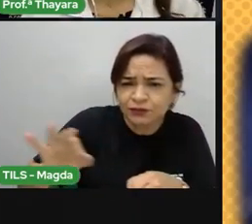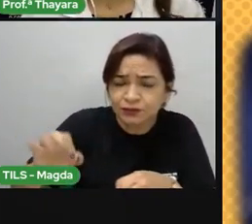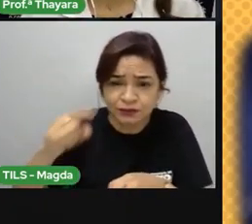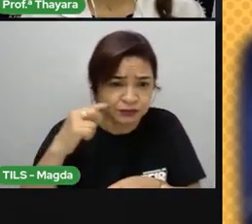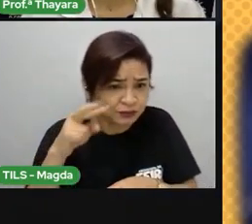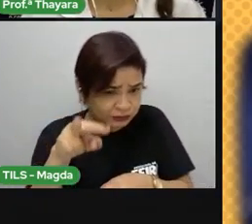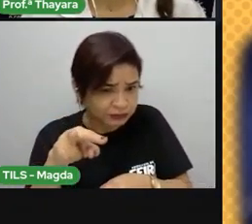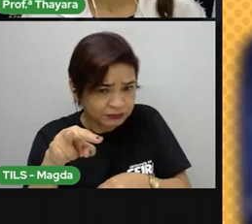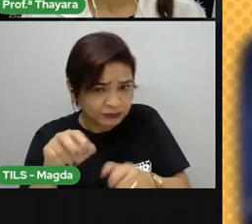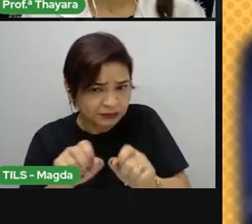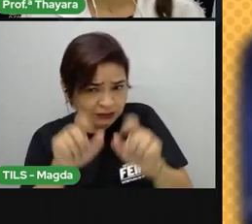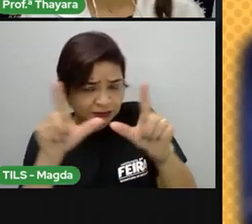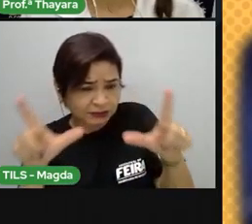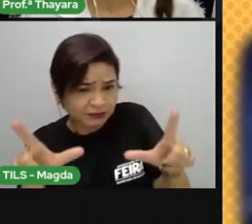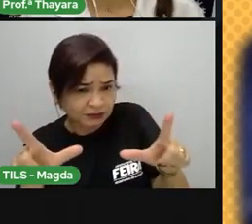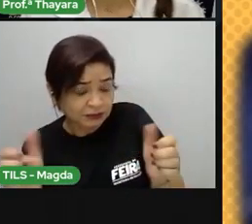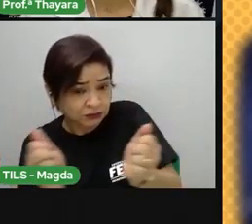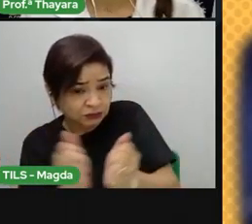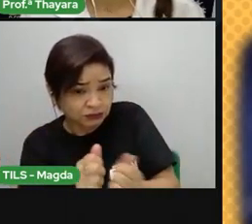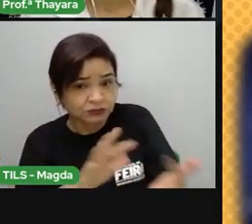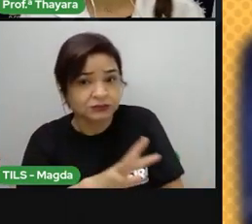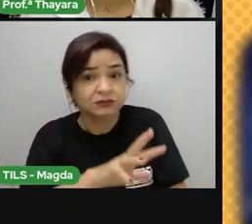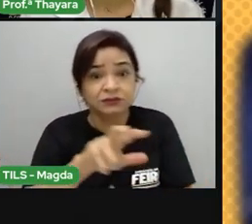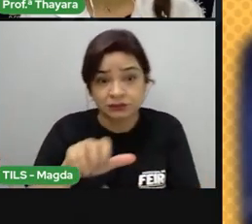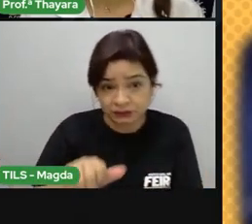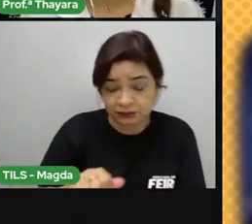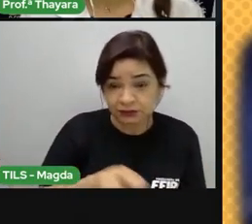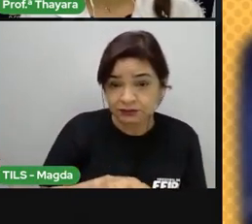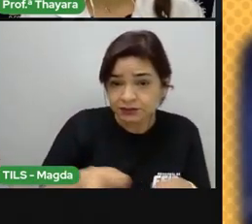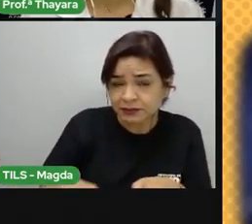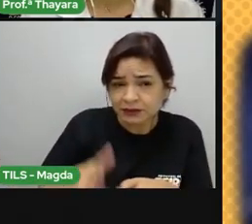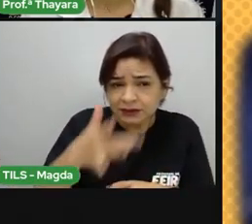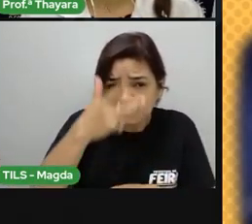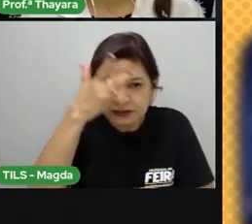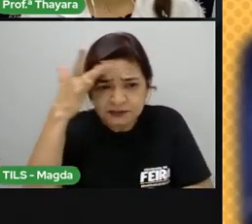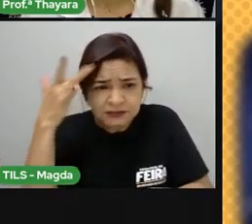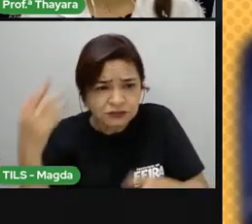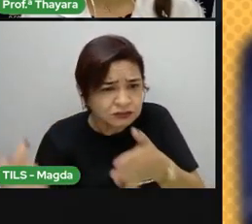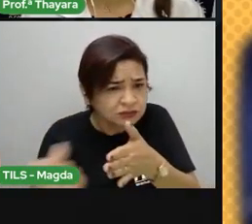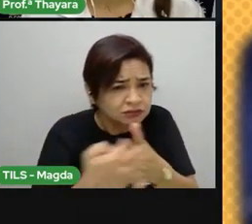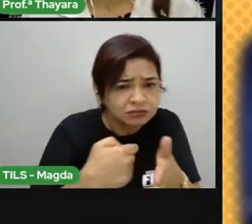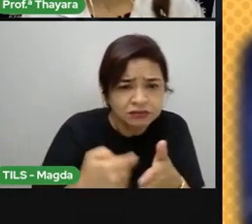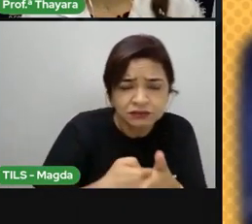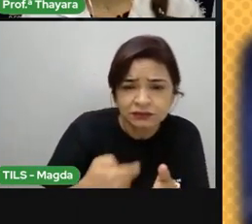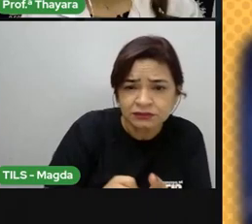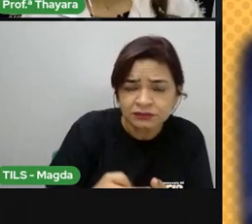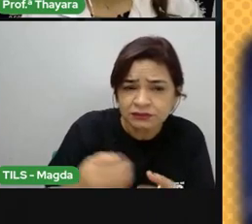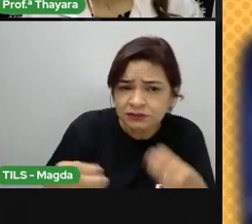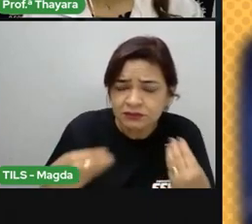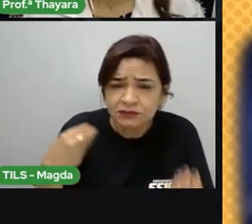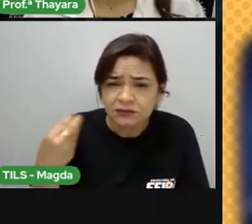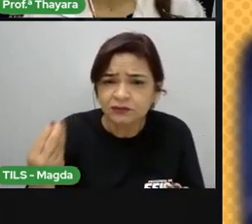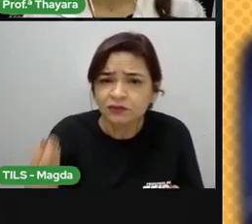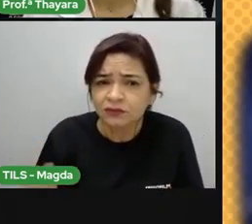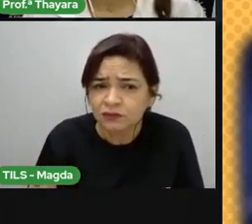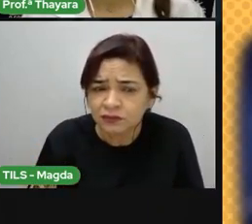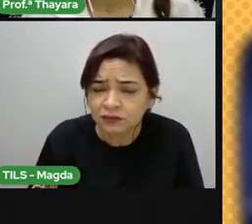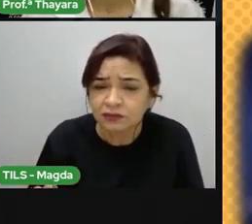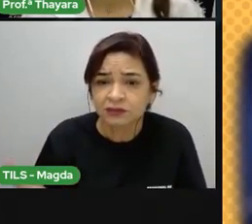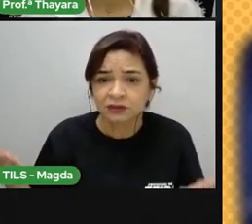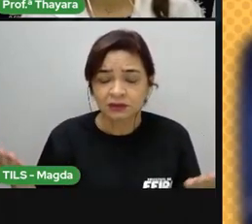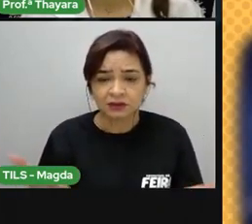meteoros atravessarem nossa atmosfera nas últimas semanas, muita gente fica se perguntando se não estaríamos passando por um aumento